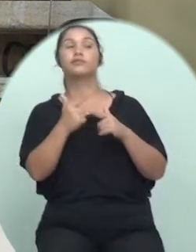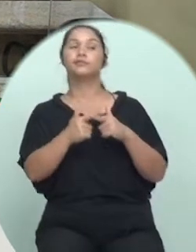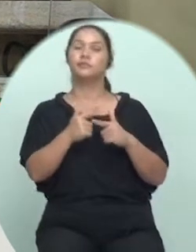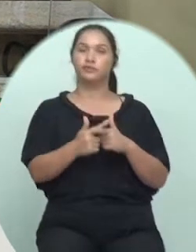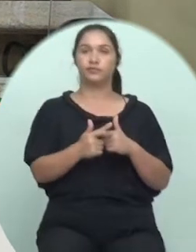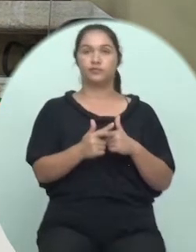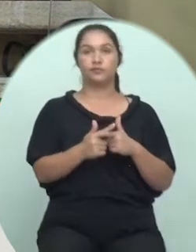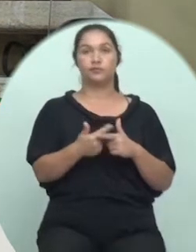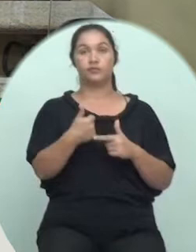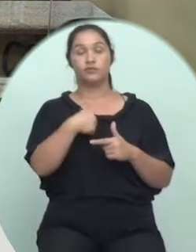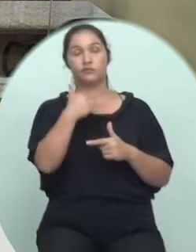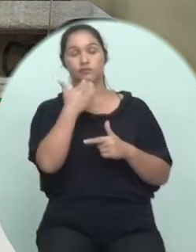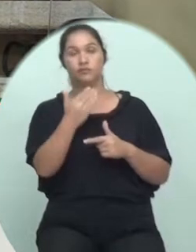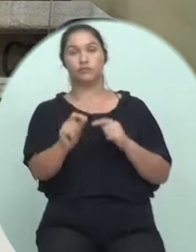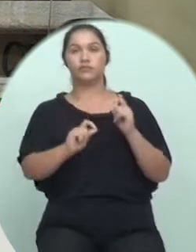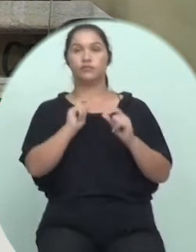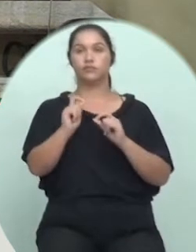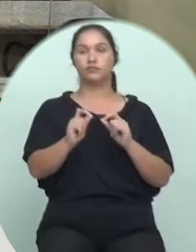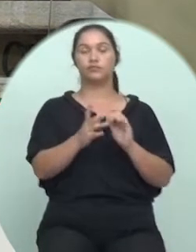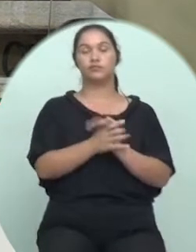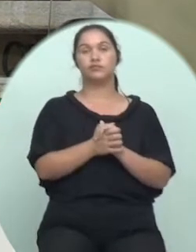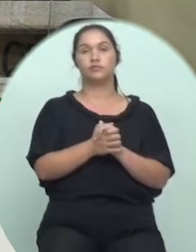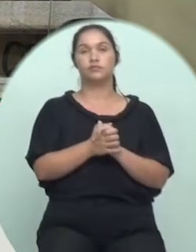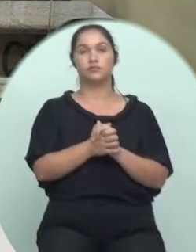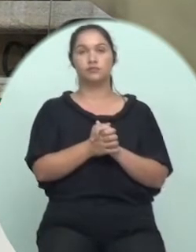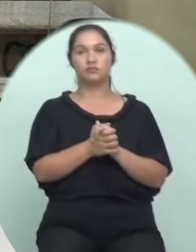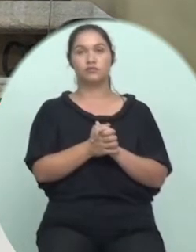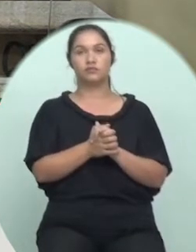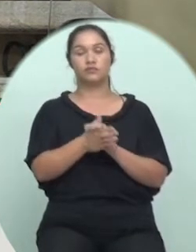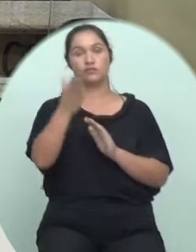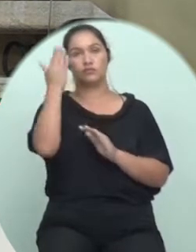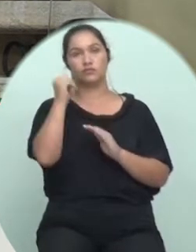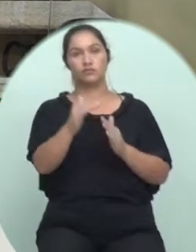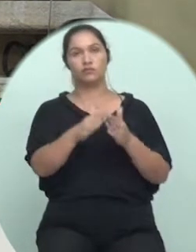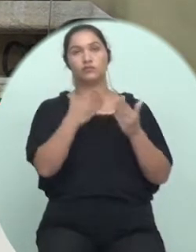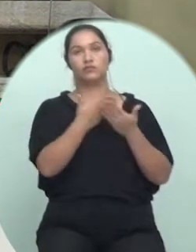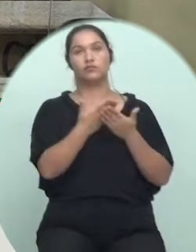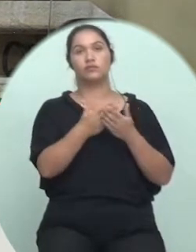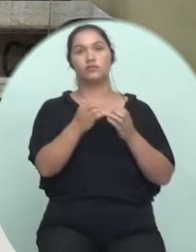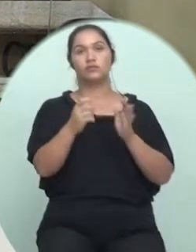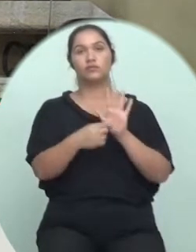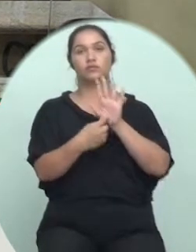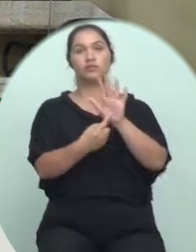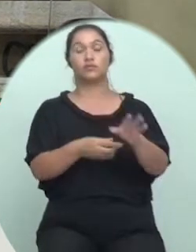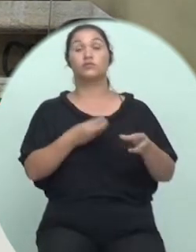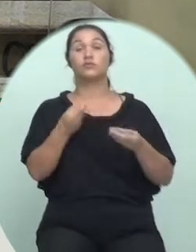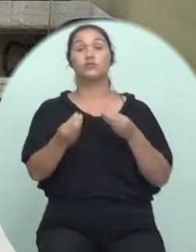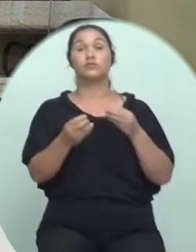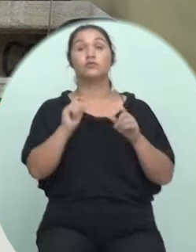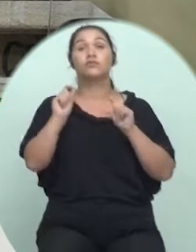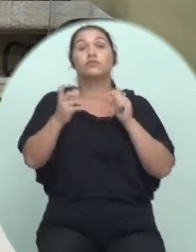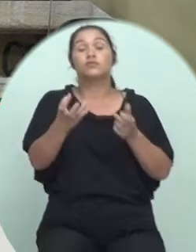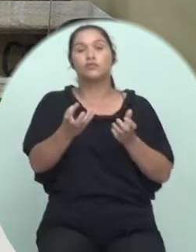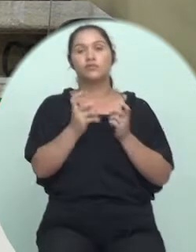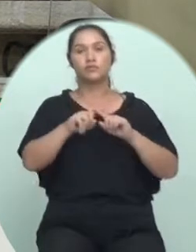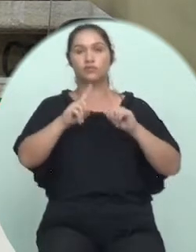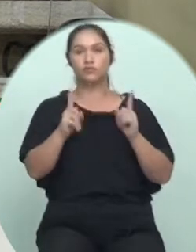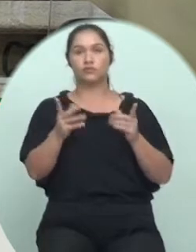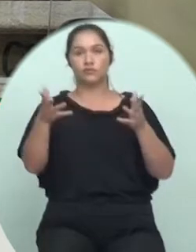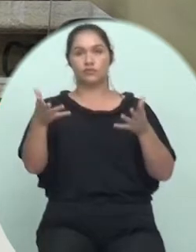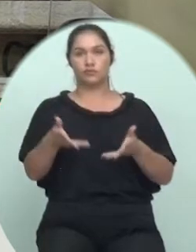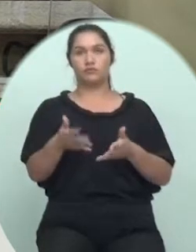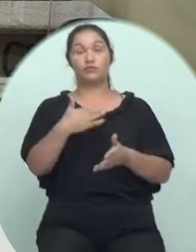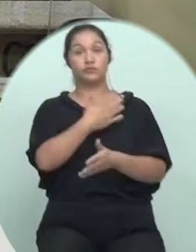realidade, a solicitação, requerimento por si só, ele deixa muito claro o que esse vereador deseja, né? Mas